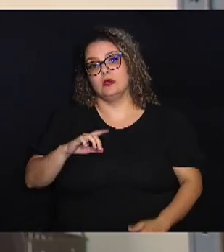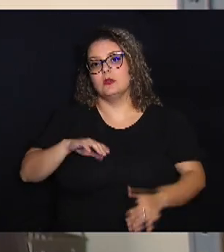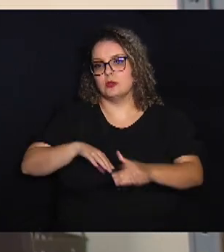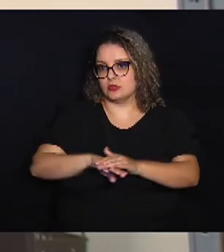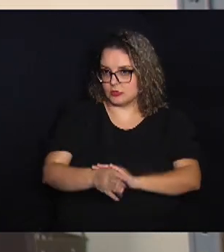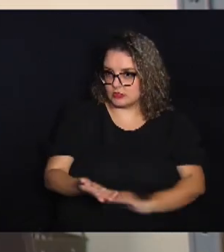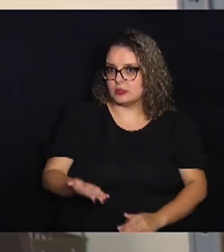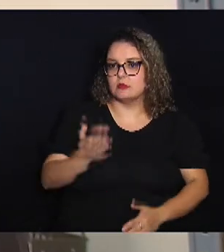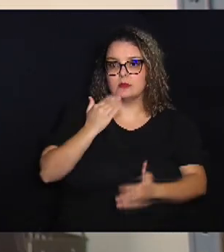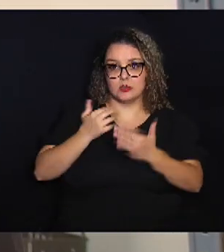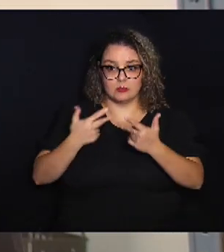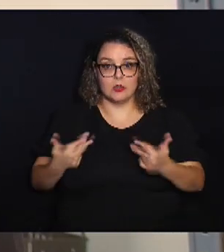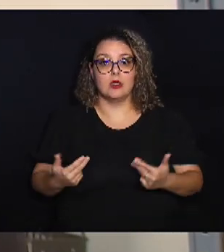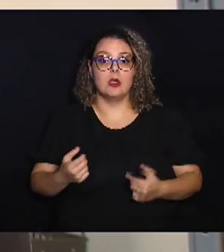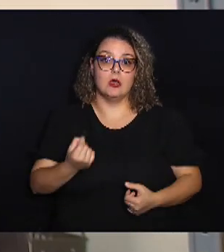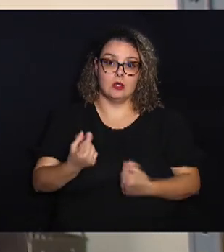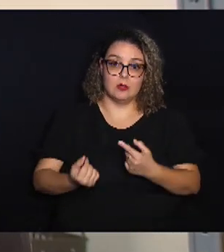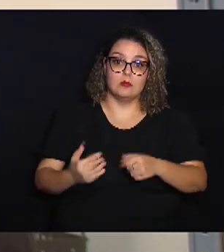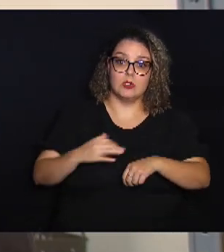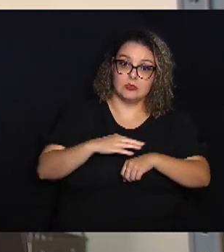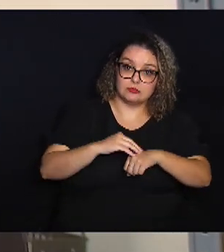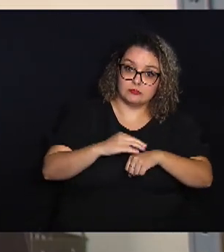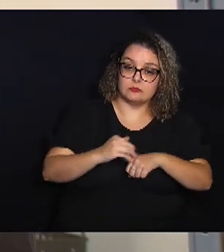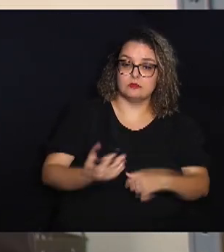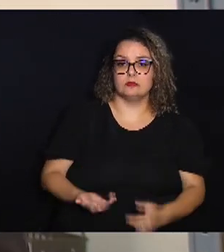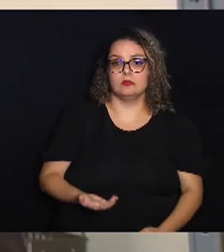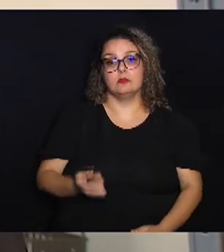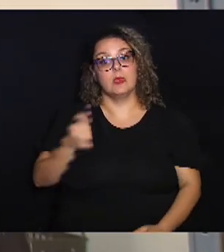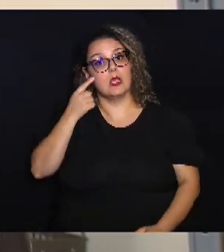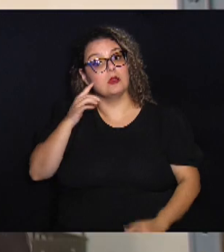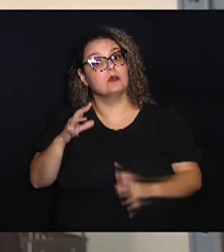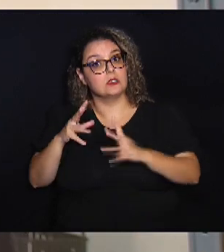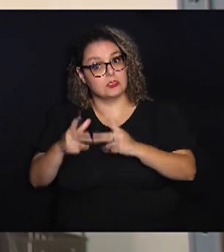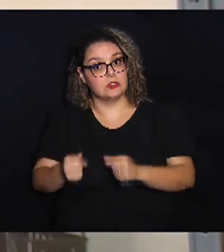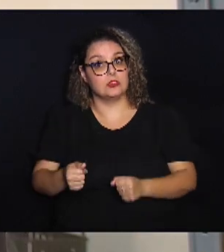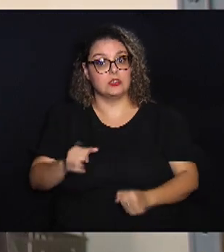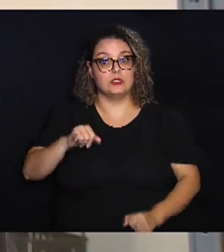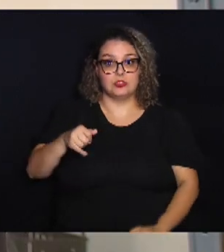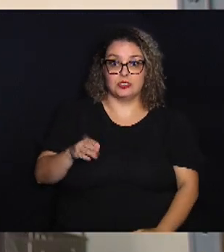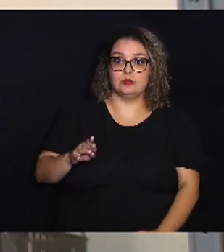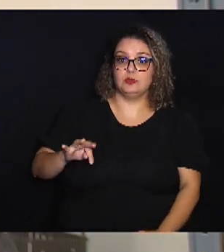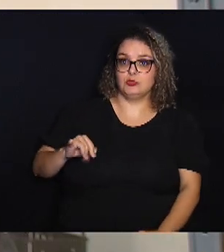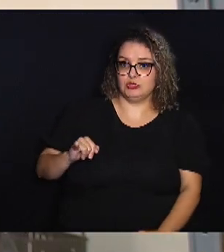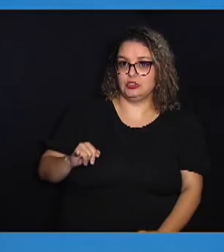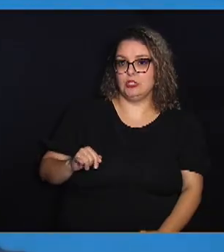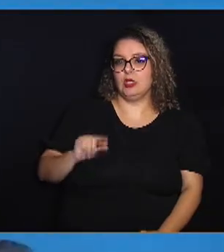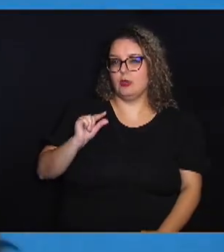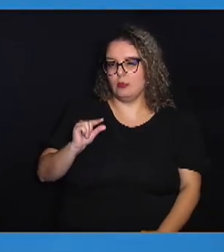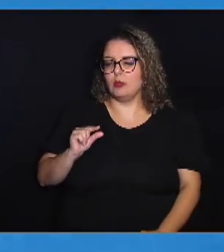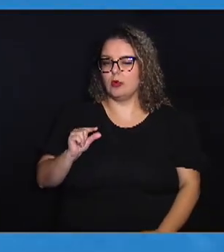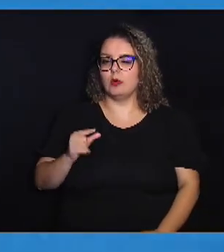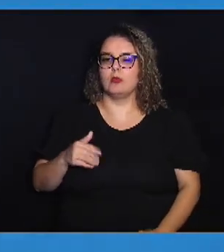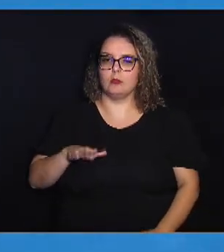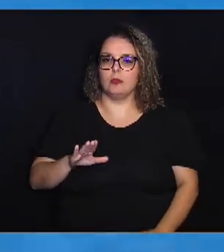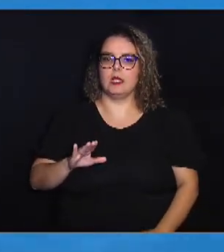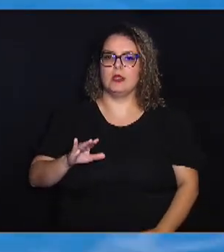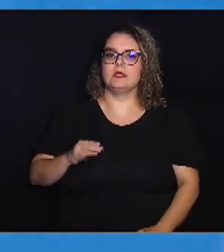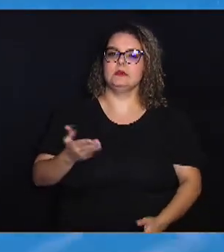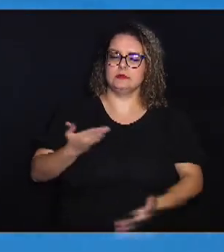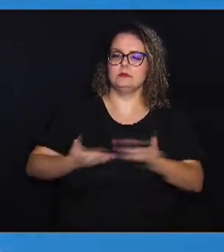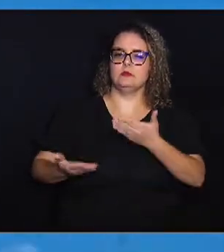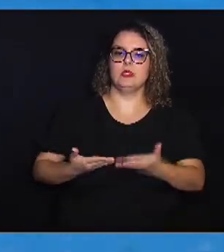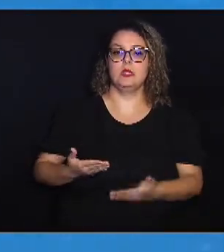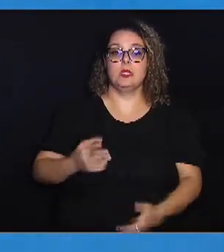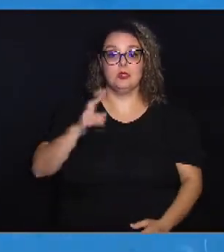se alimentar. Algumas até gostam de carinho, mas, no geral, jabuti é um animal um pouco mais interativo. Quem costuma ver o